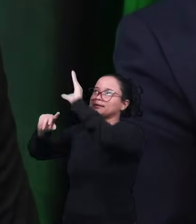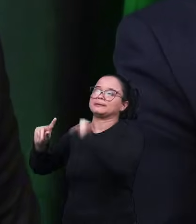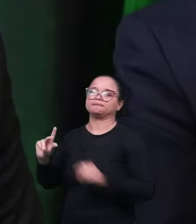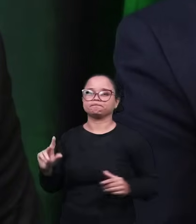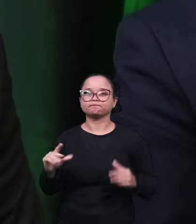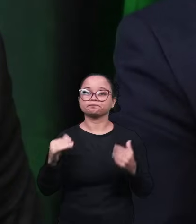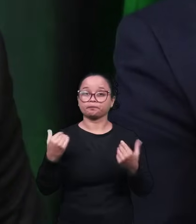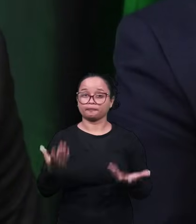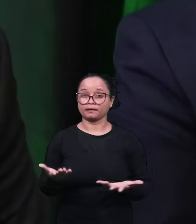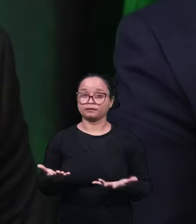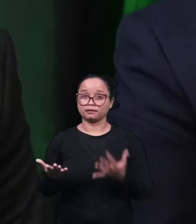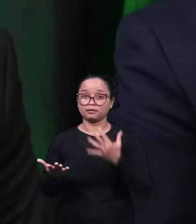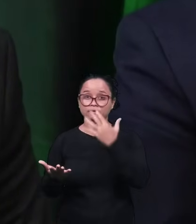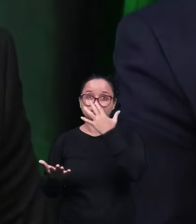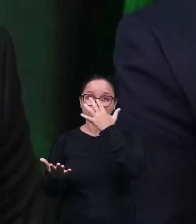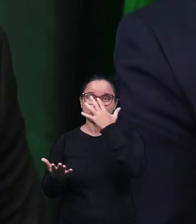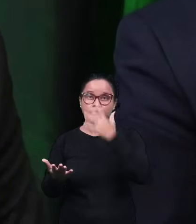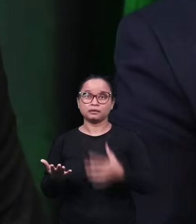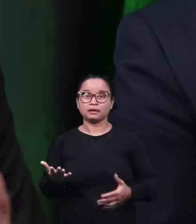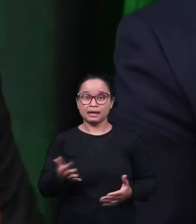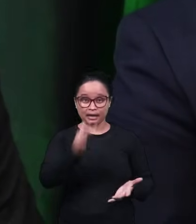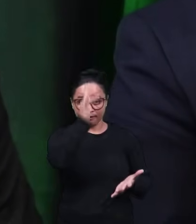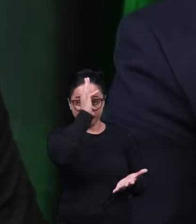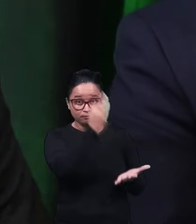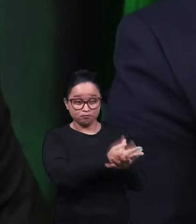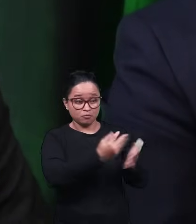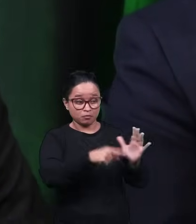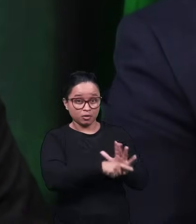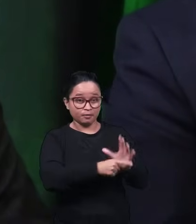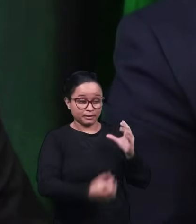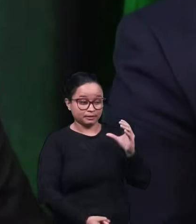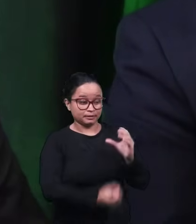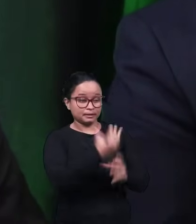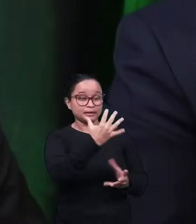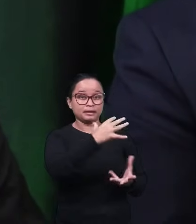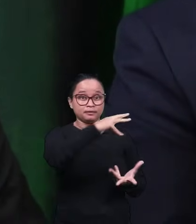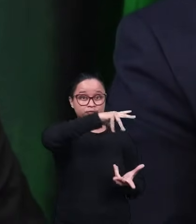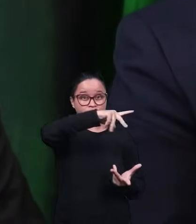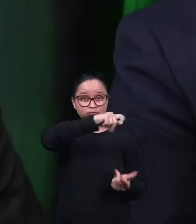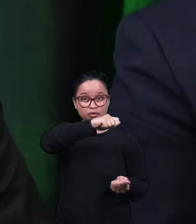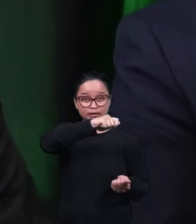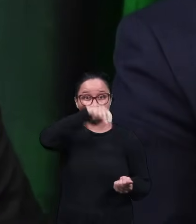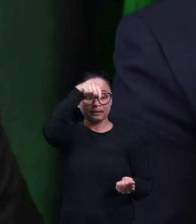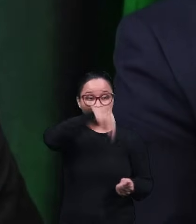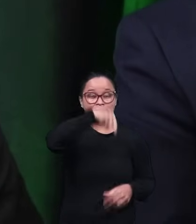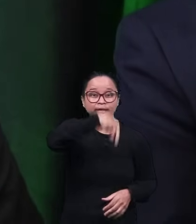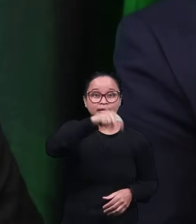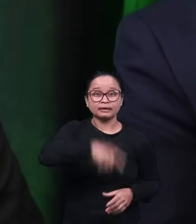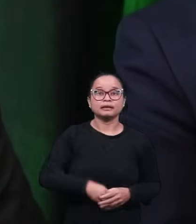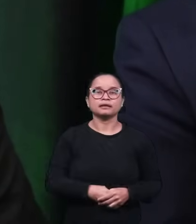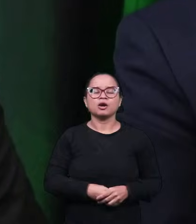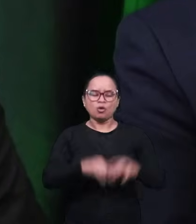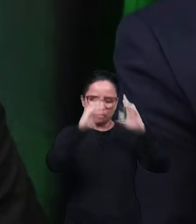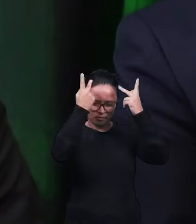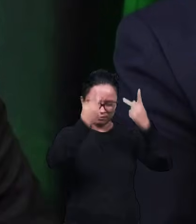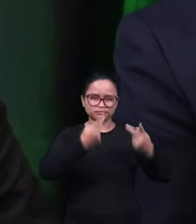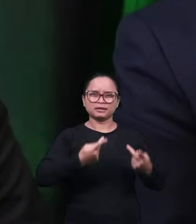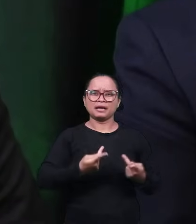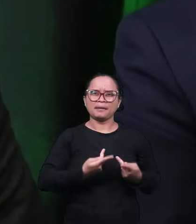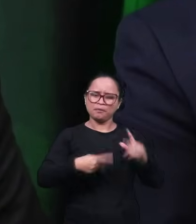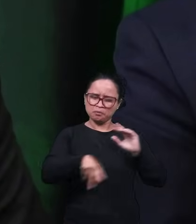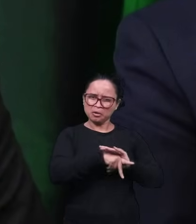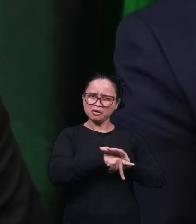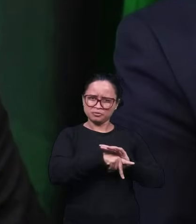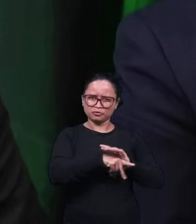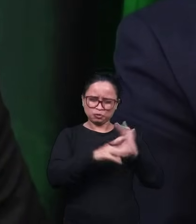fé que ela é do universo criador, que o homem ele a tem em si mesmo, né? Ela emerge